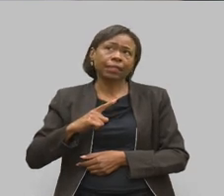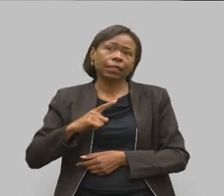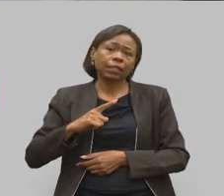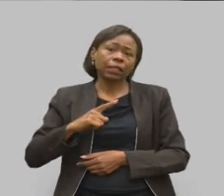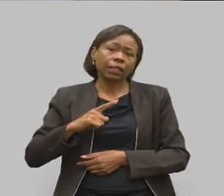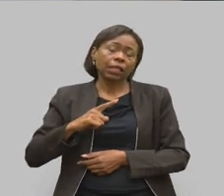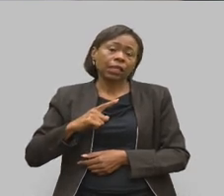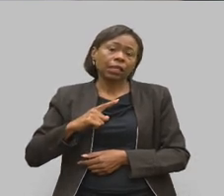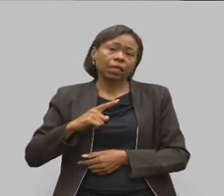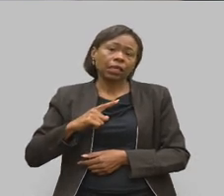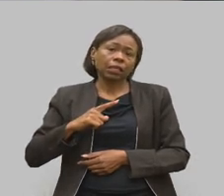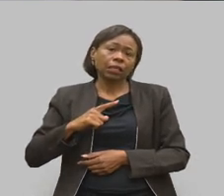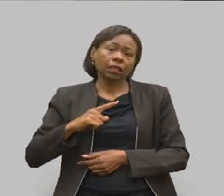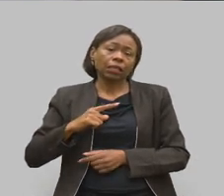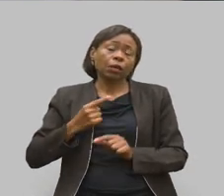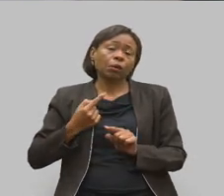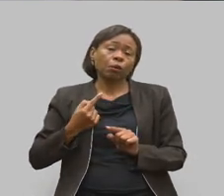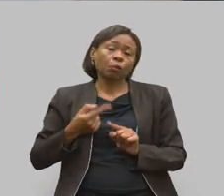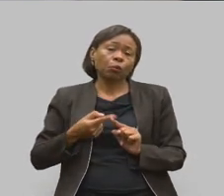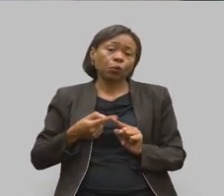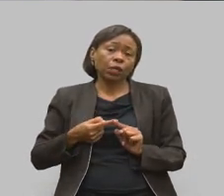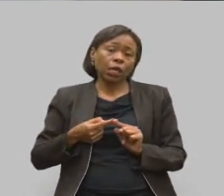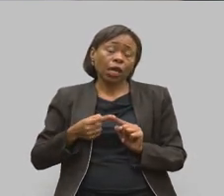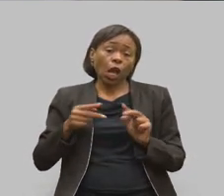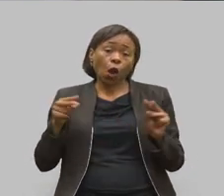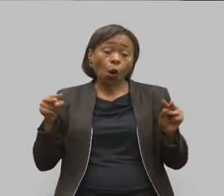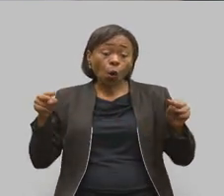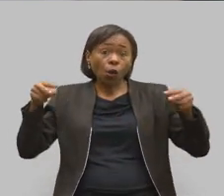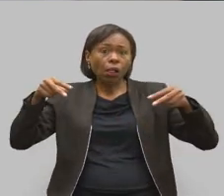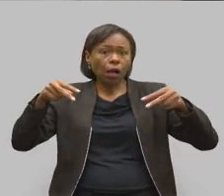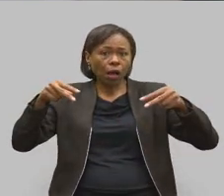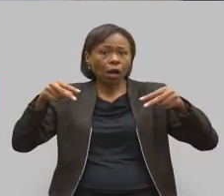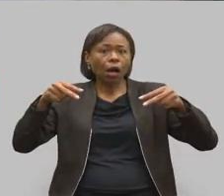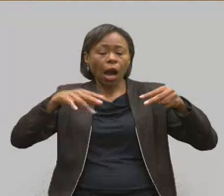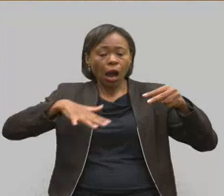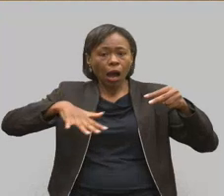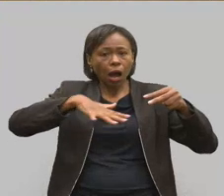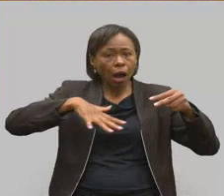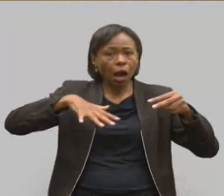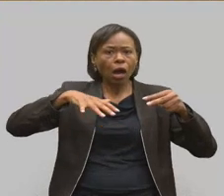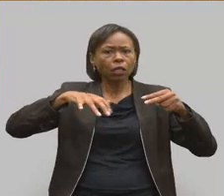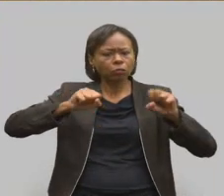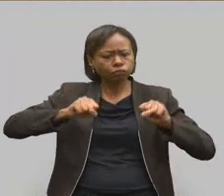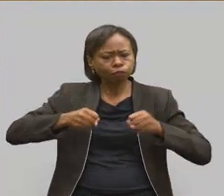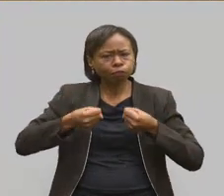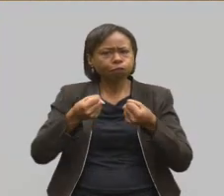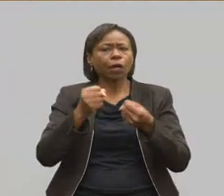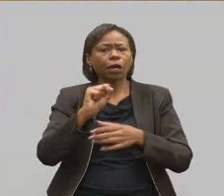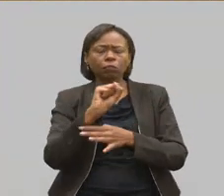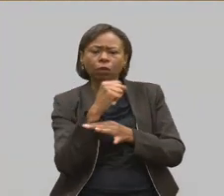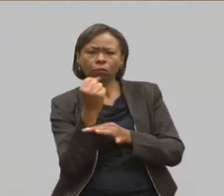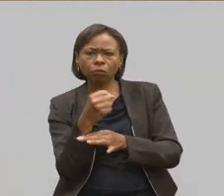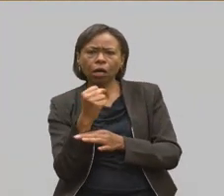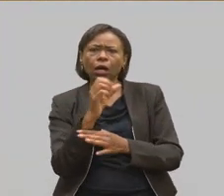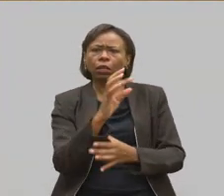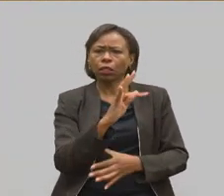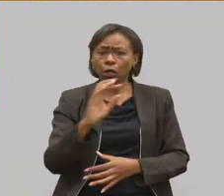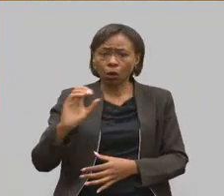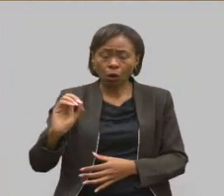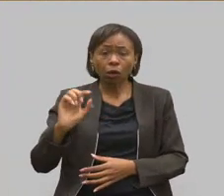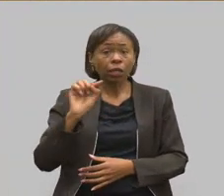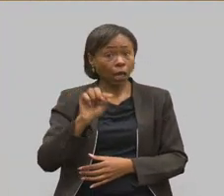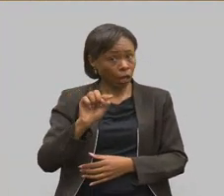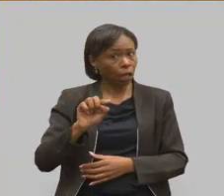paraa reabilitação que é o campo de ação desses profissionais que hoje nós